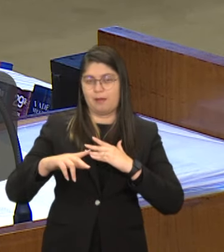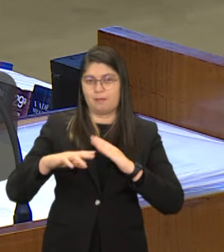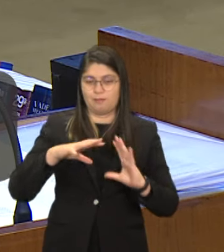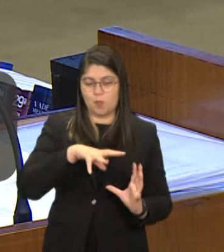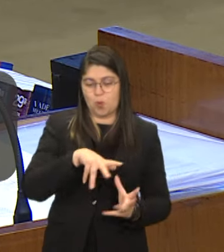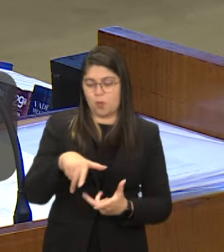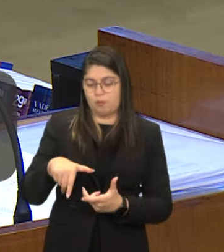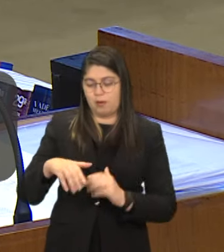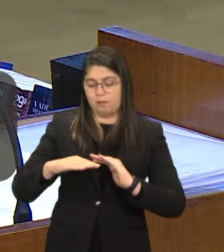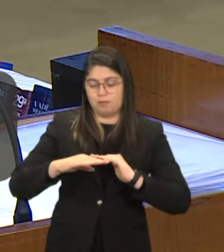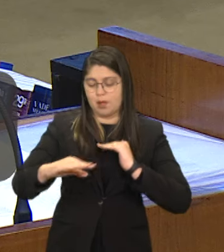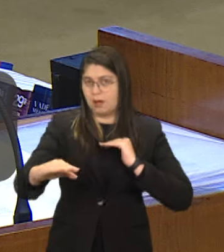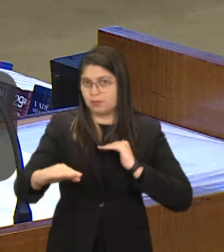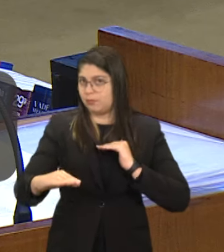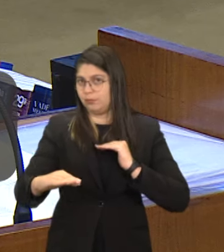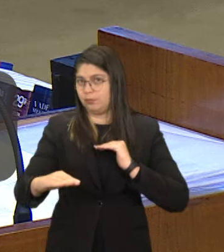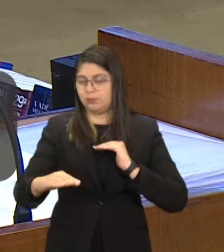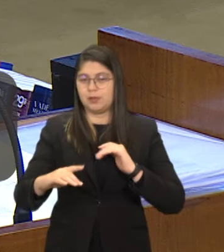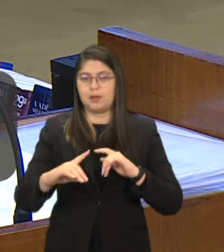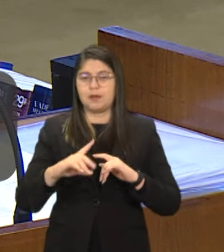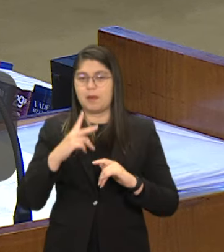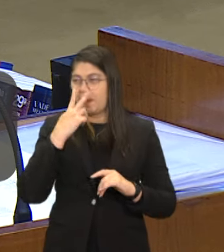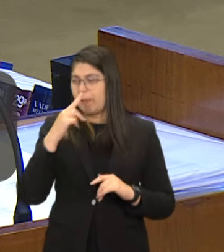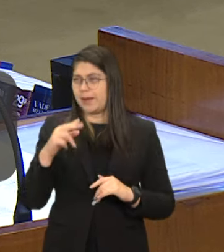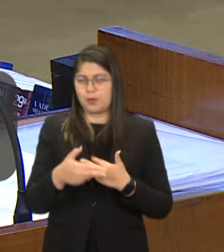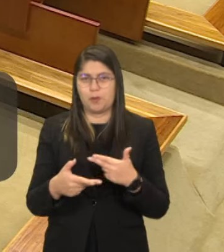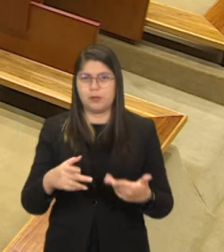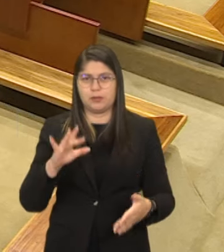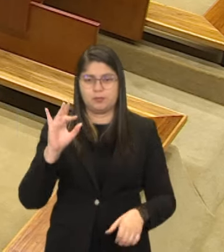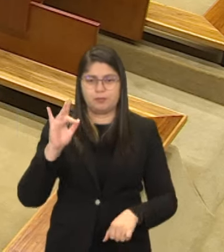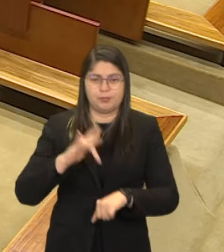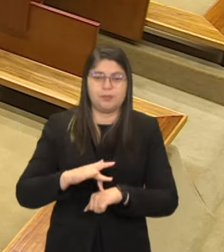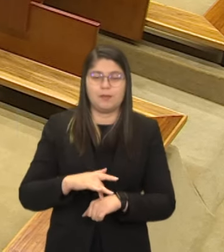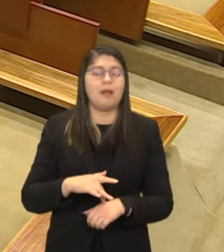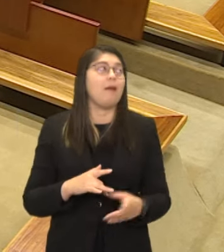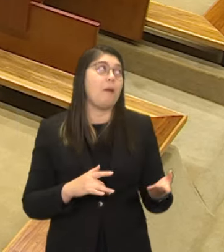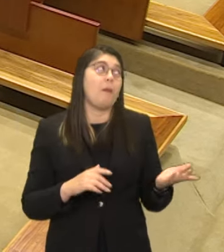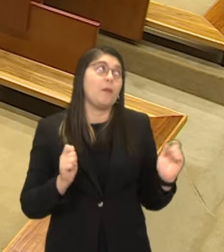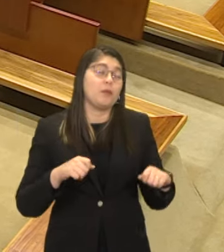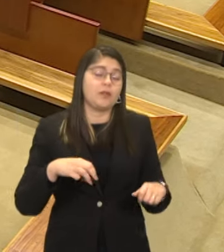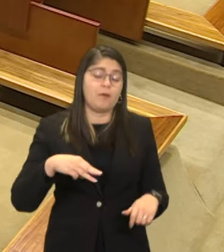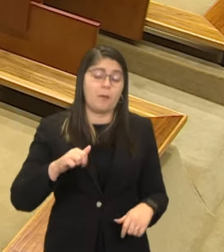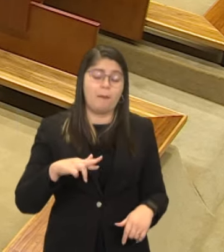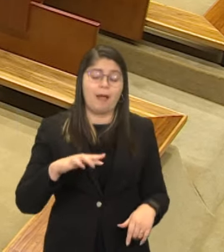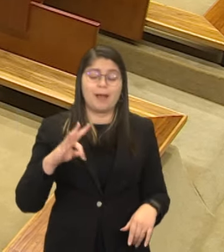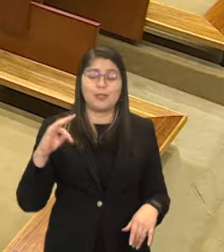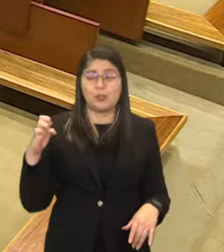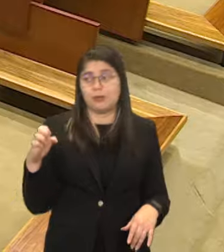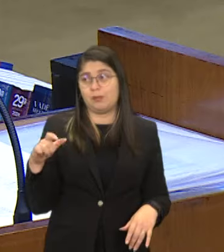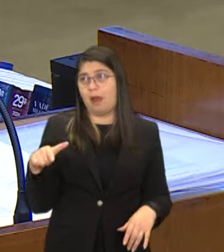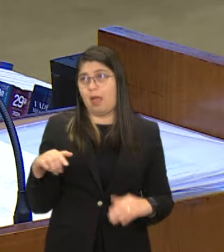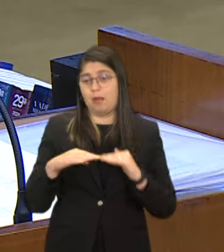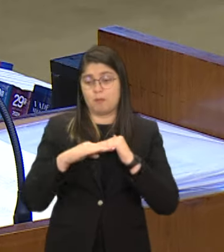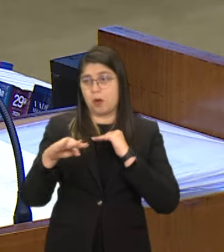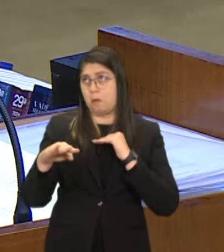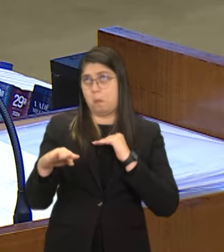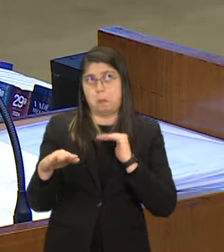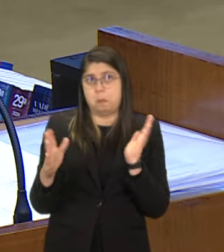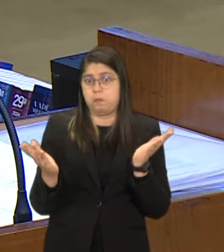como algo absoluto. É de Marte. Marte, que é um planeta plano, eu